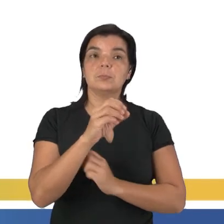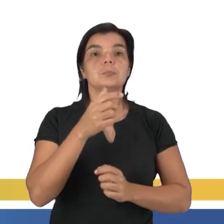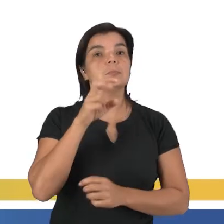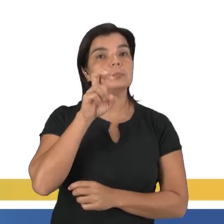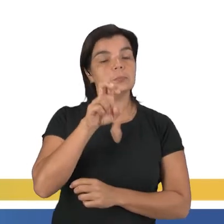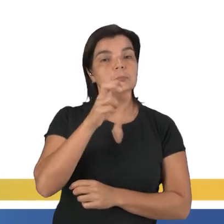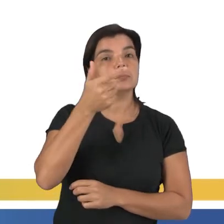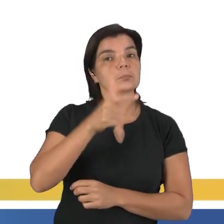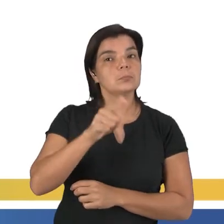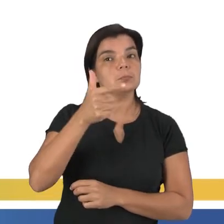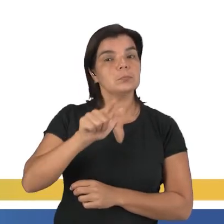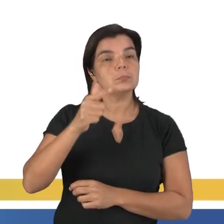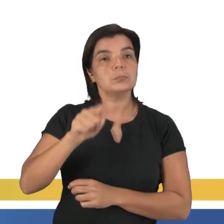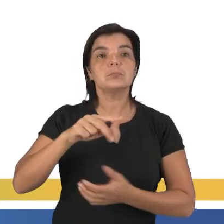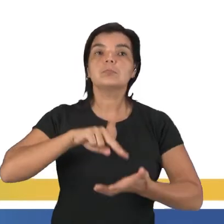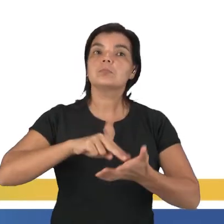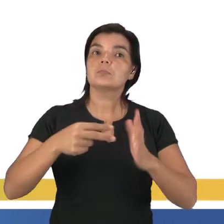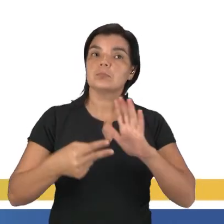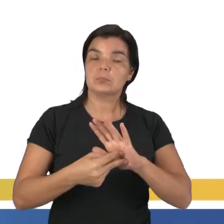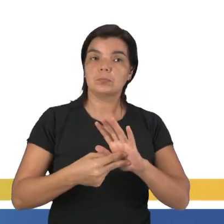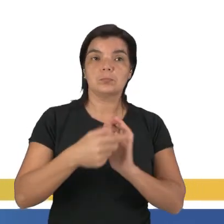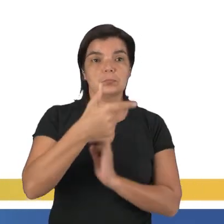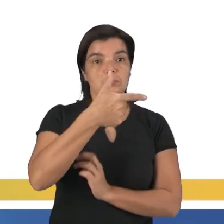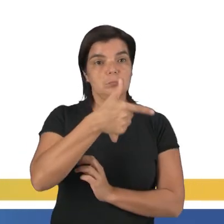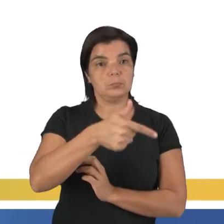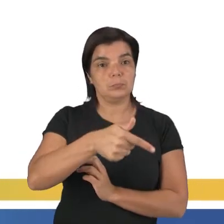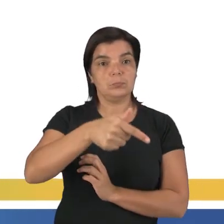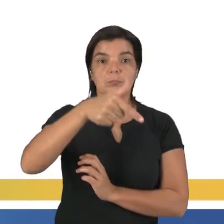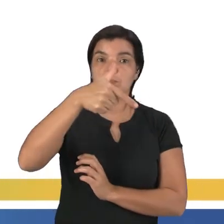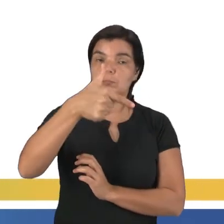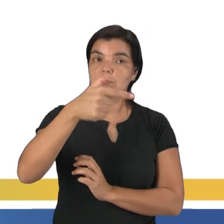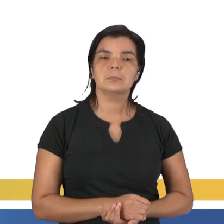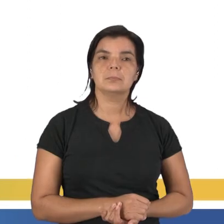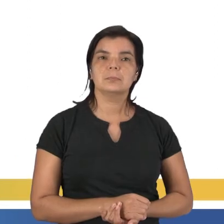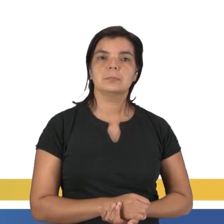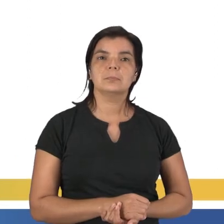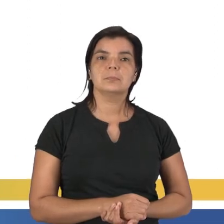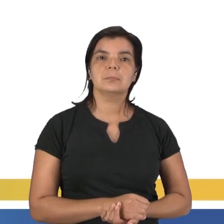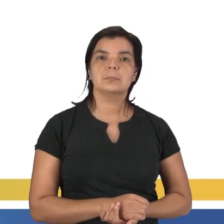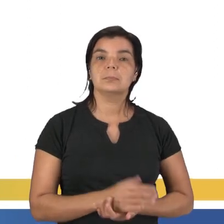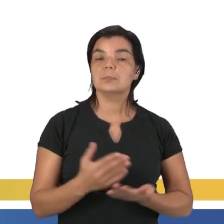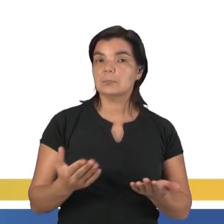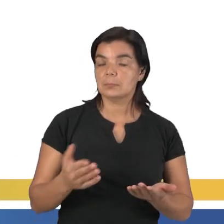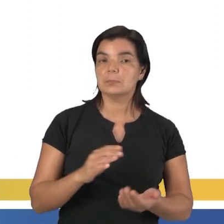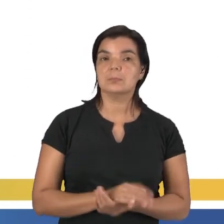10 5 vezes. Ou seja, professor, vou pegar o número 72.000.